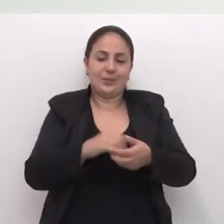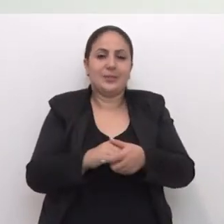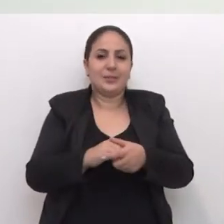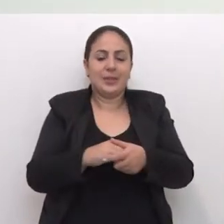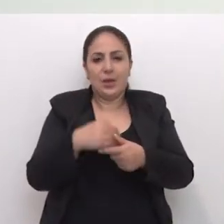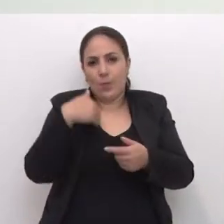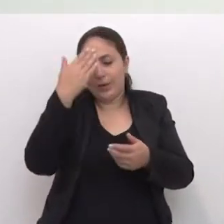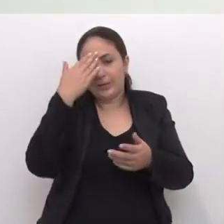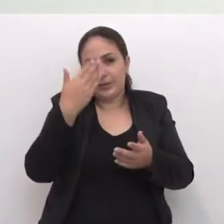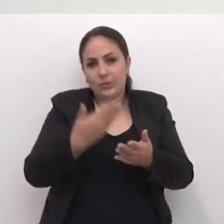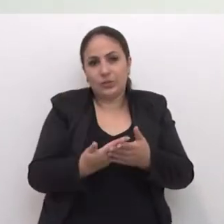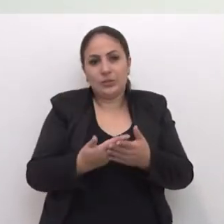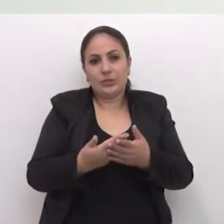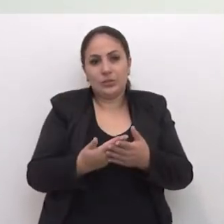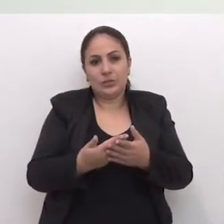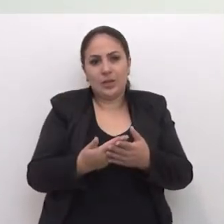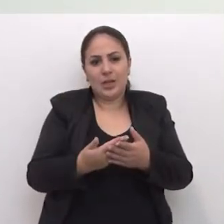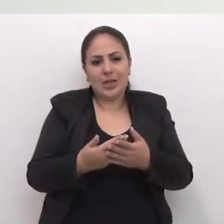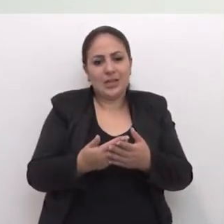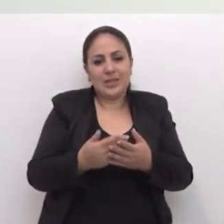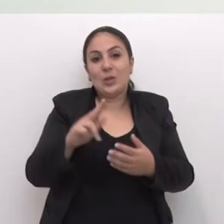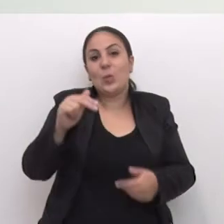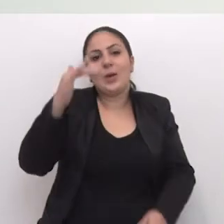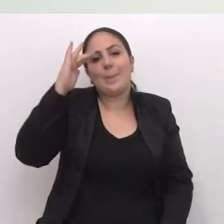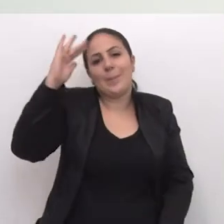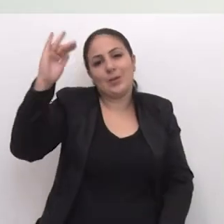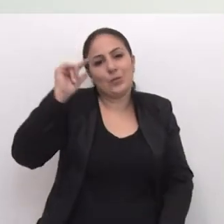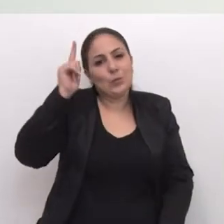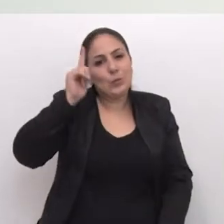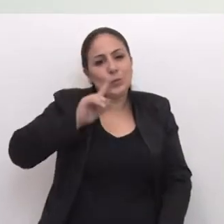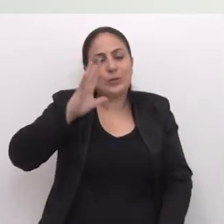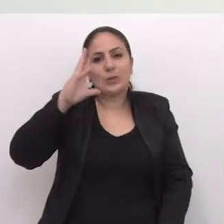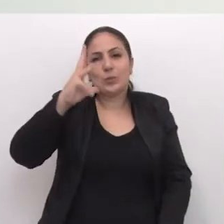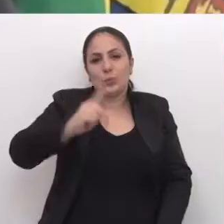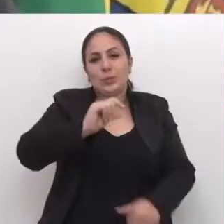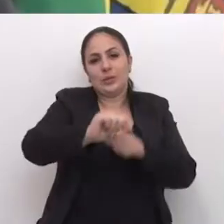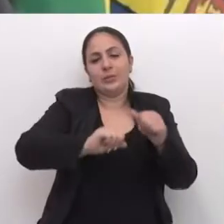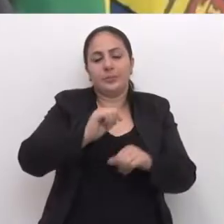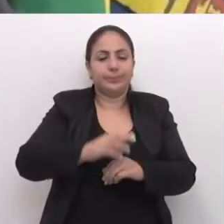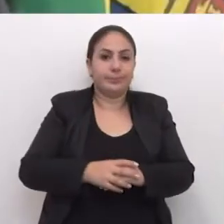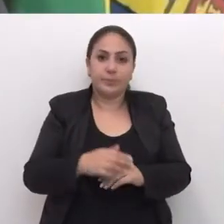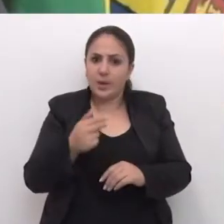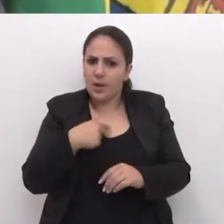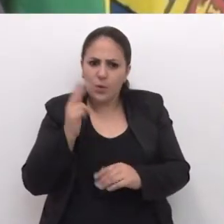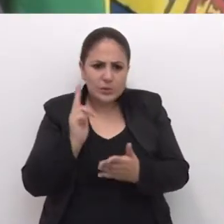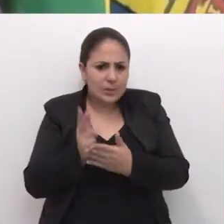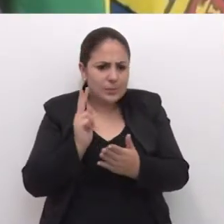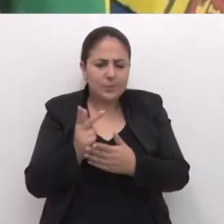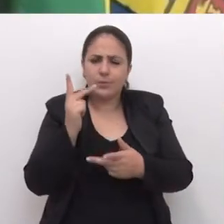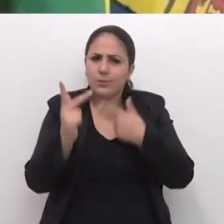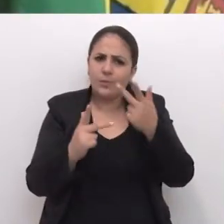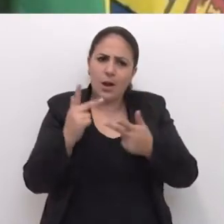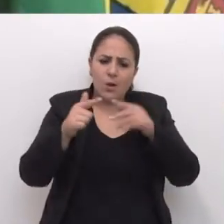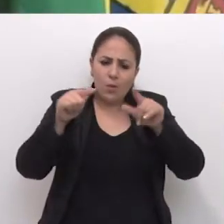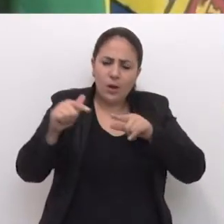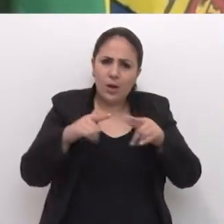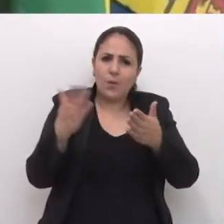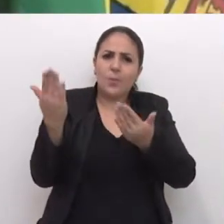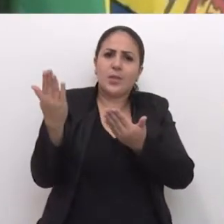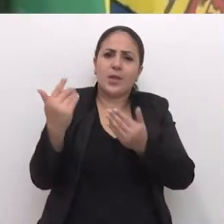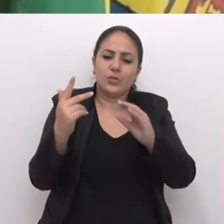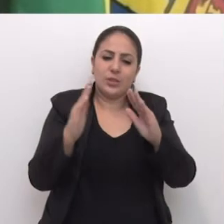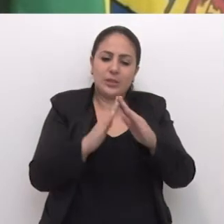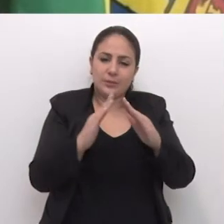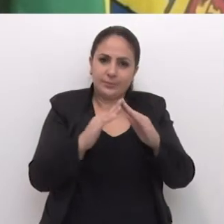Fundo. Acredito que ele deixou, mas ele não imaginava o que ia se transformar nisso. Eu sempre tenho dito nos lugares que eu vou, quando nós